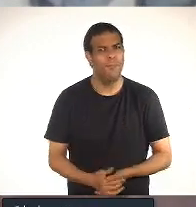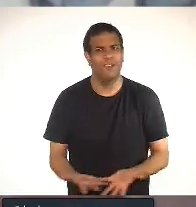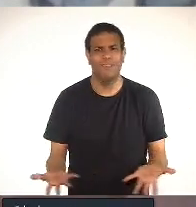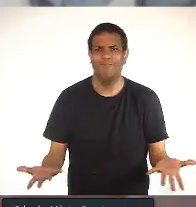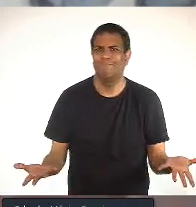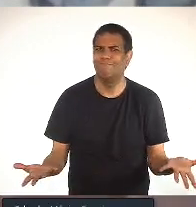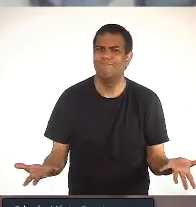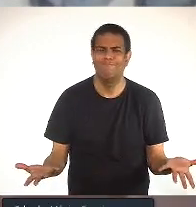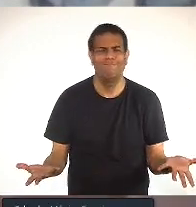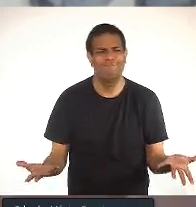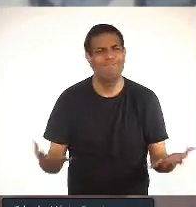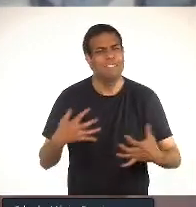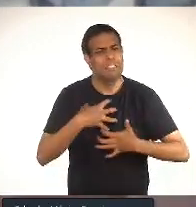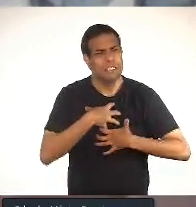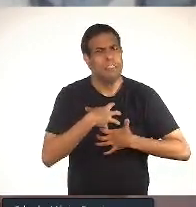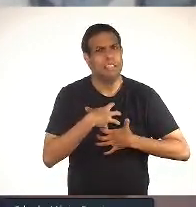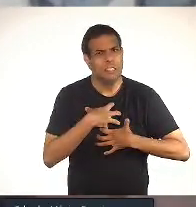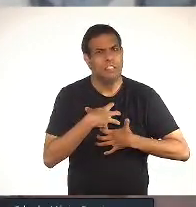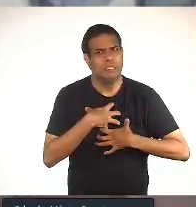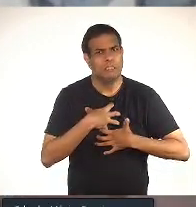Então, esse